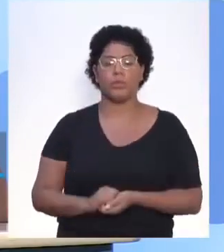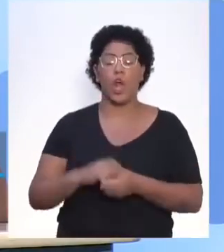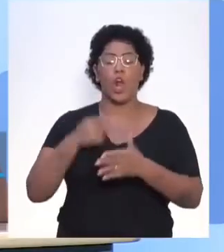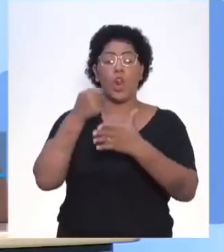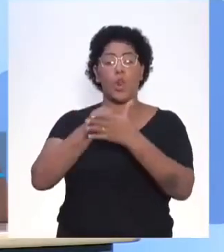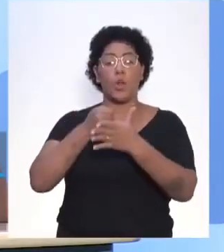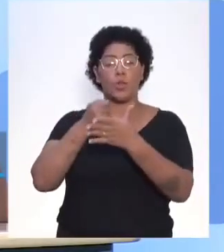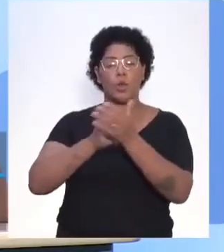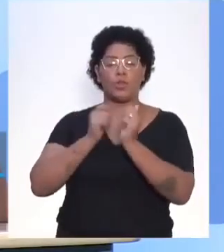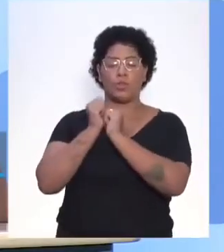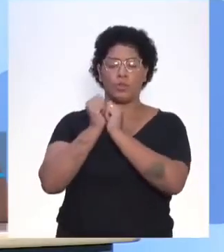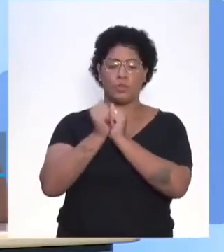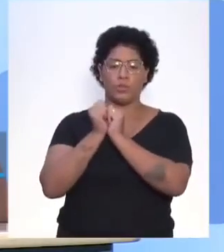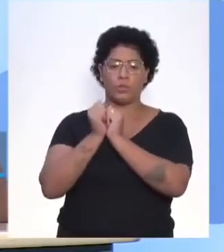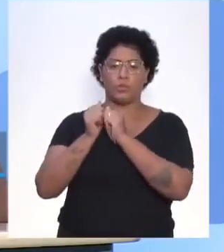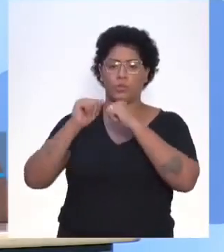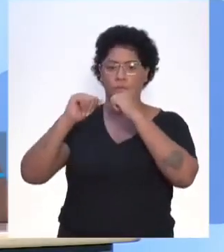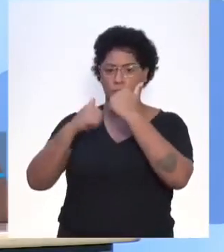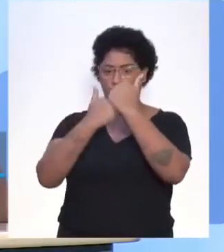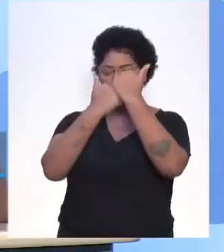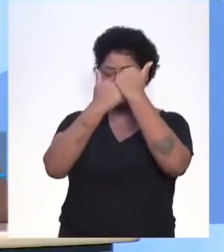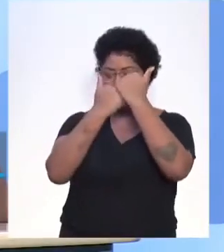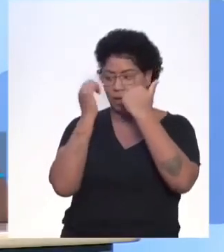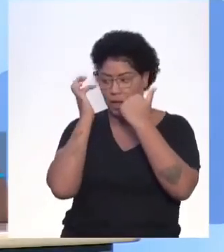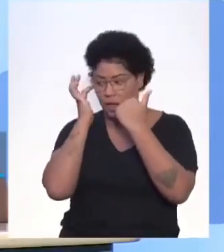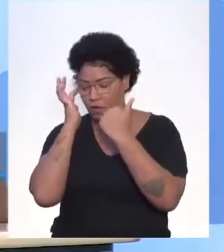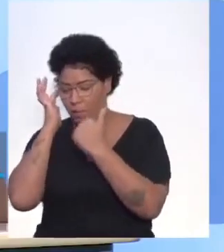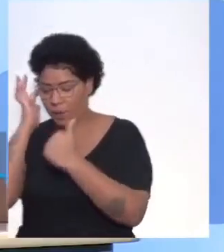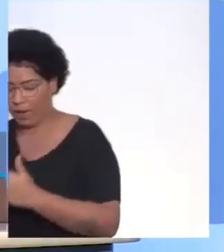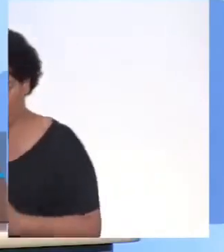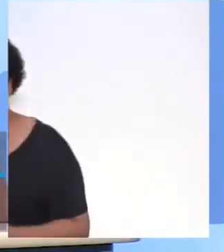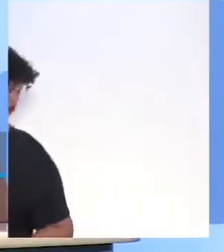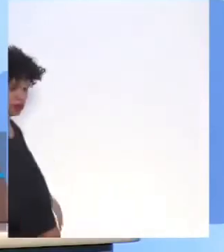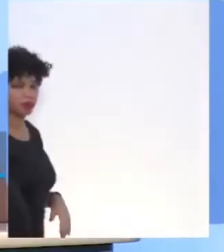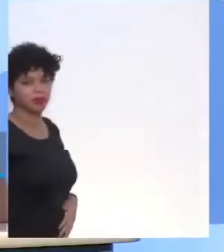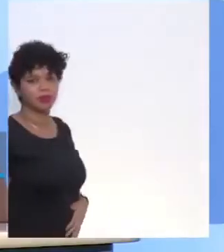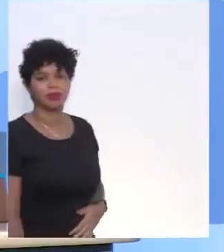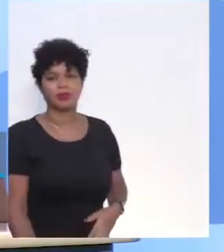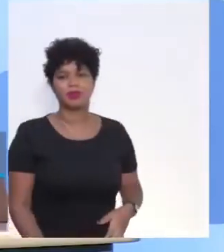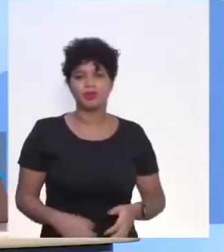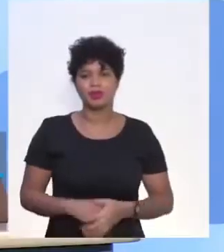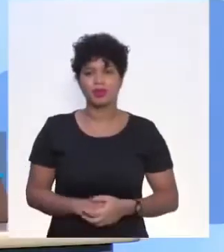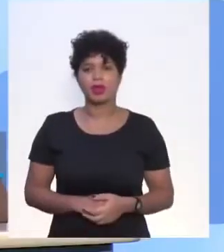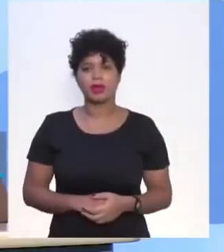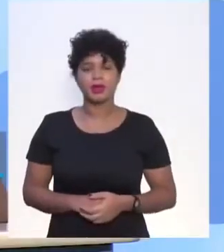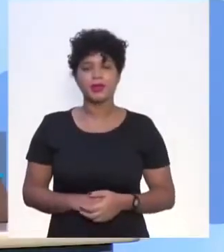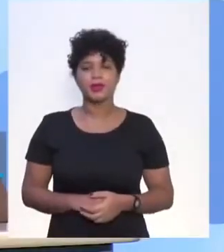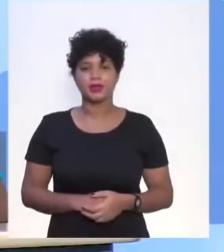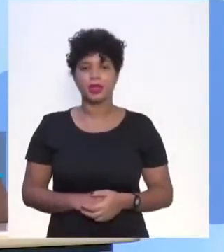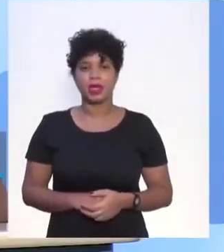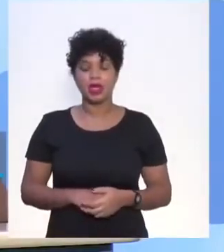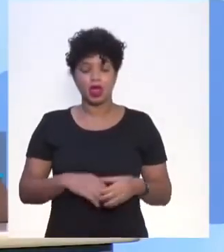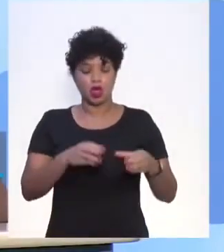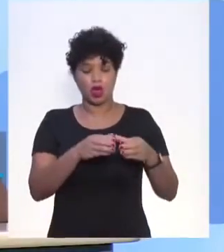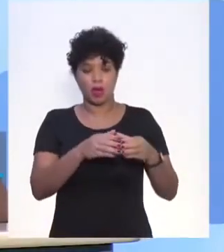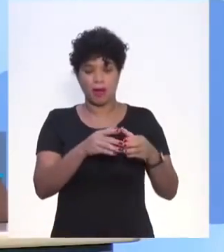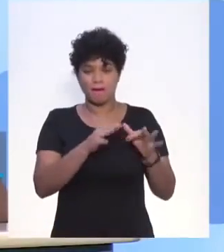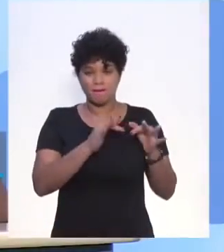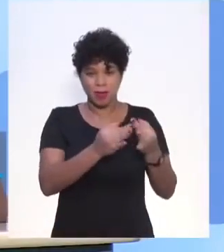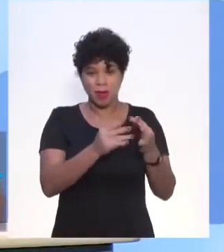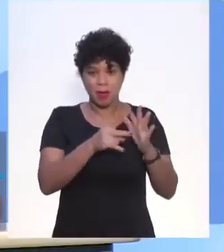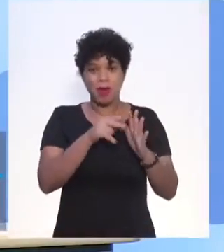determinado momento ali da rebelião, eles foram capturados e levados para o exílio em uma ilha do Oceano Índico.